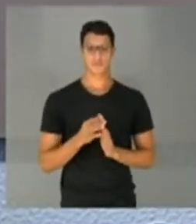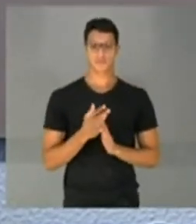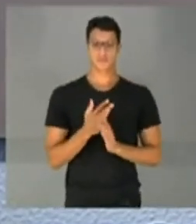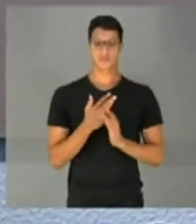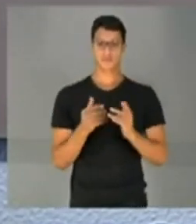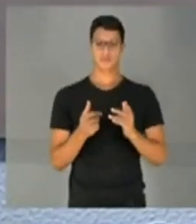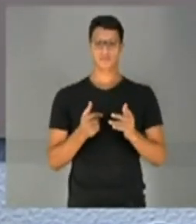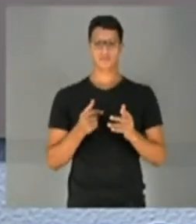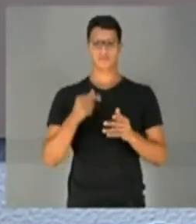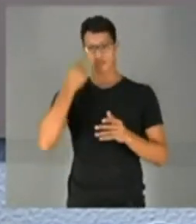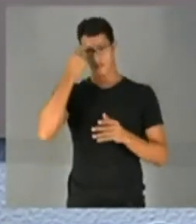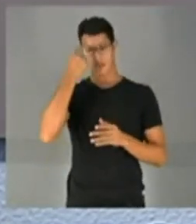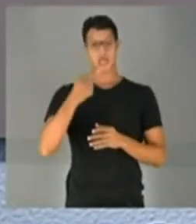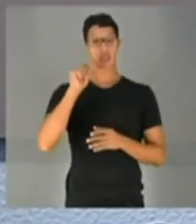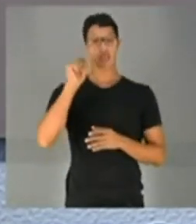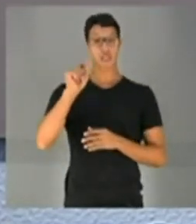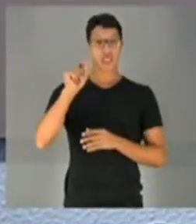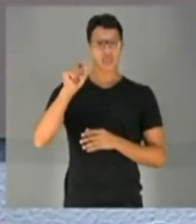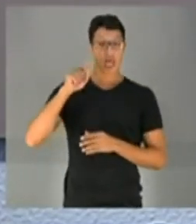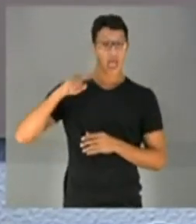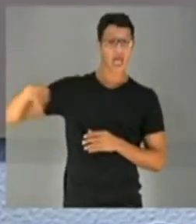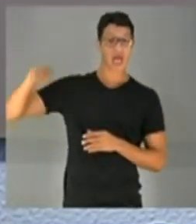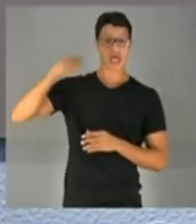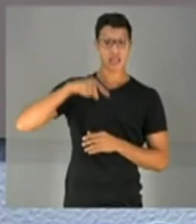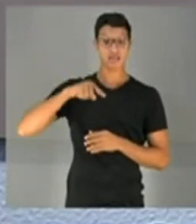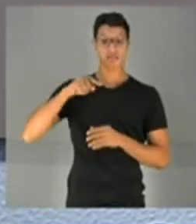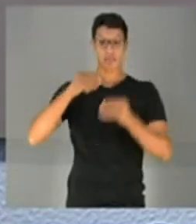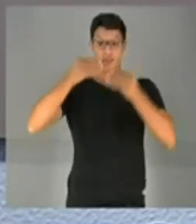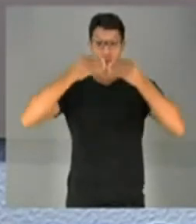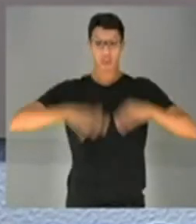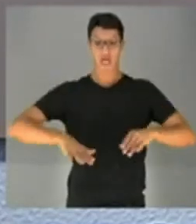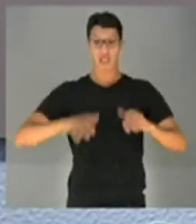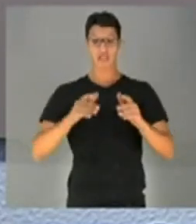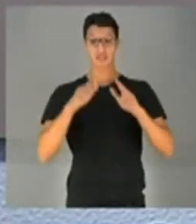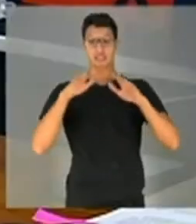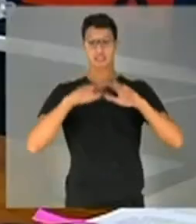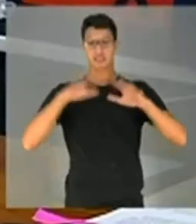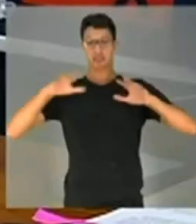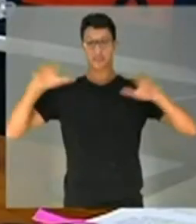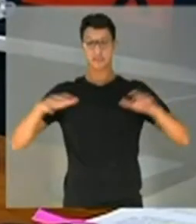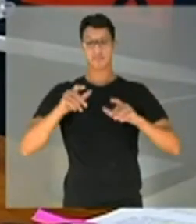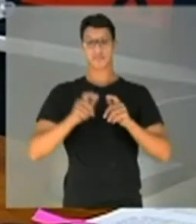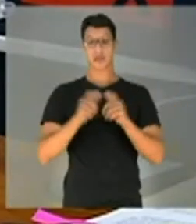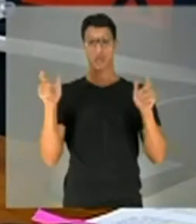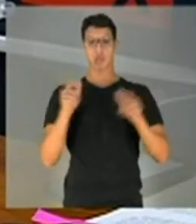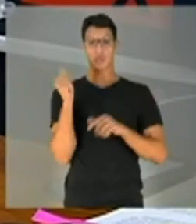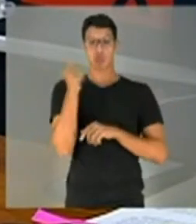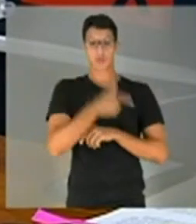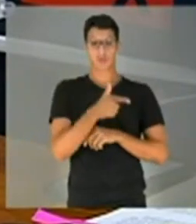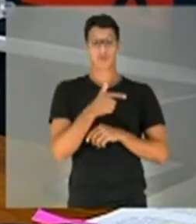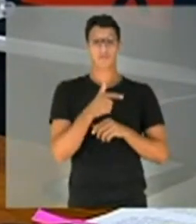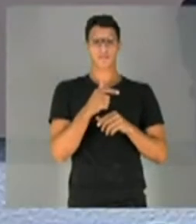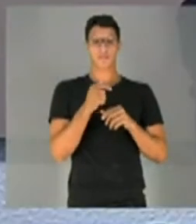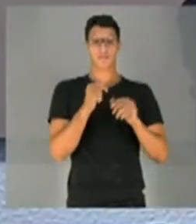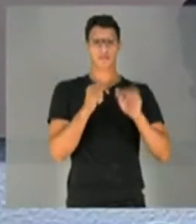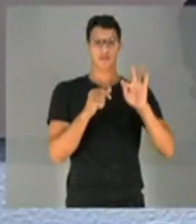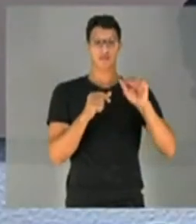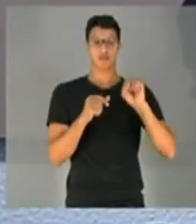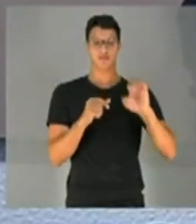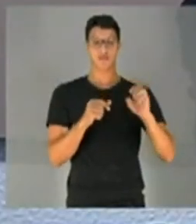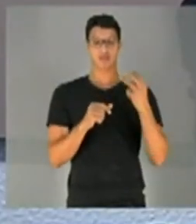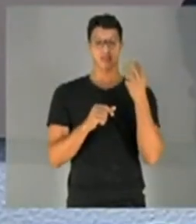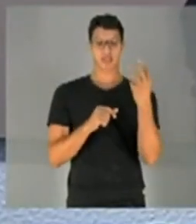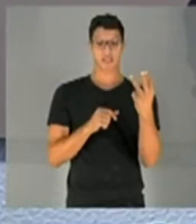aquela leitura é de que elas foram atingidas numa proporção bem maior do que... Pegando a fase 3, senhor